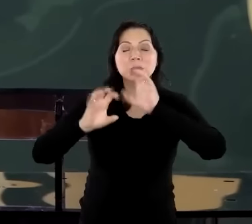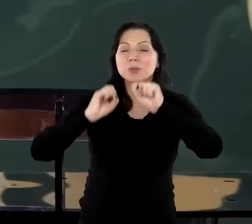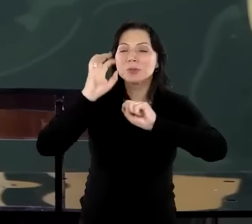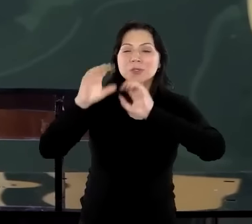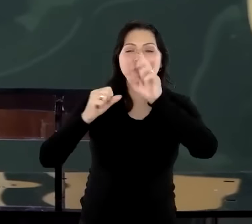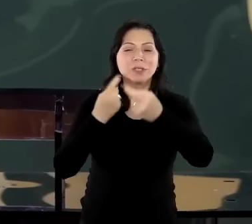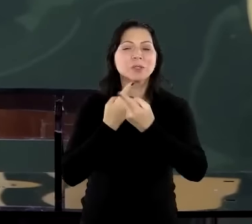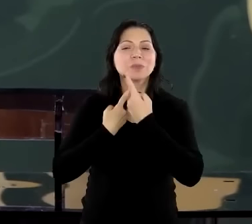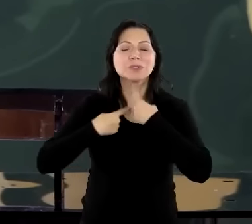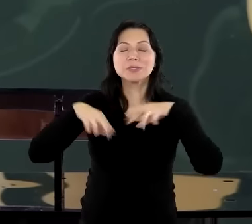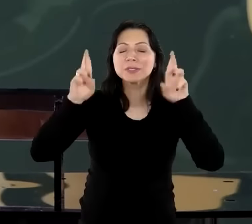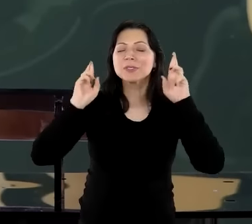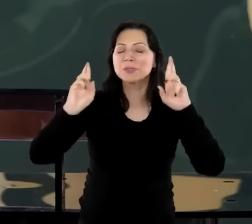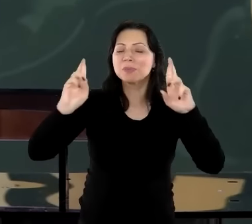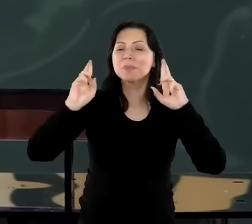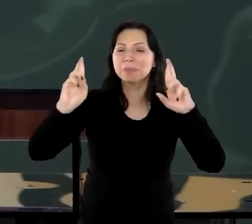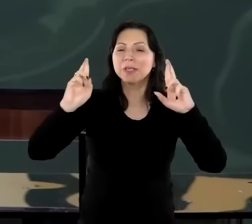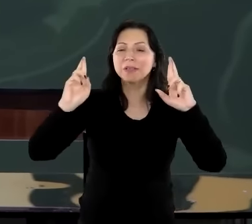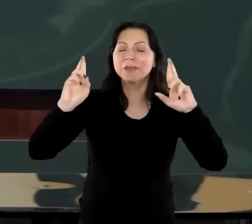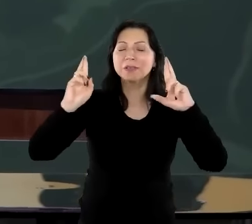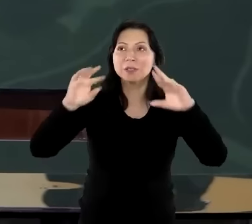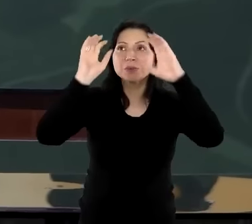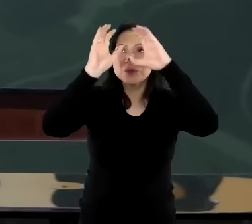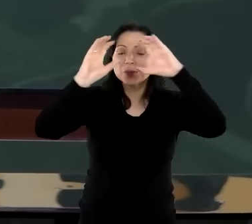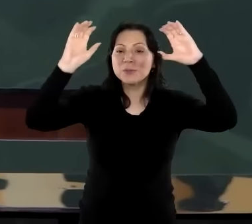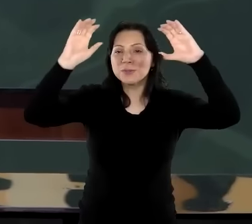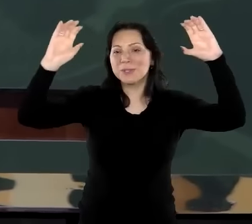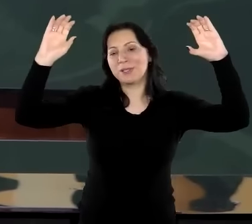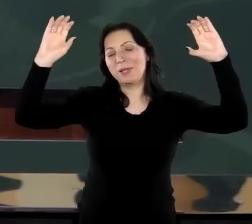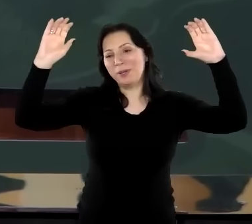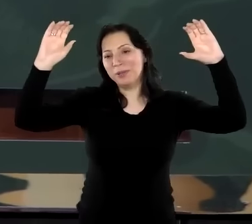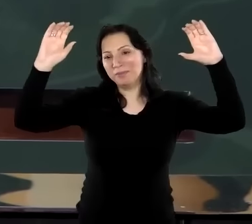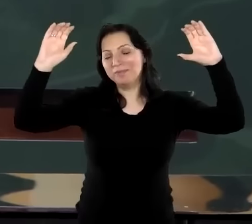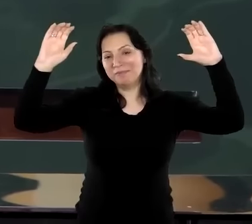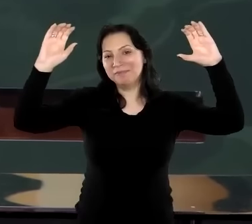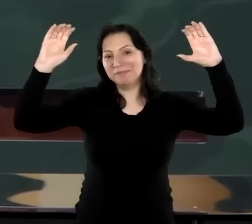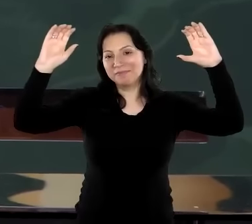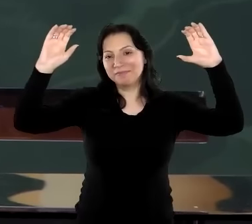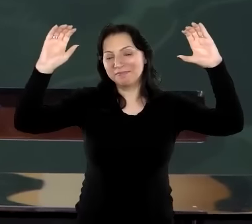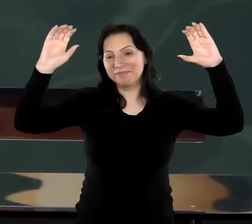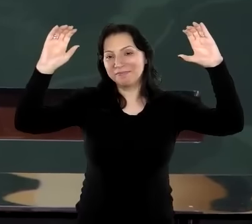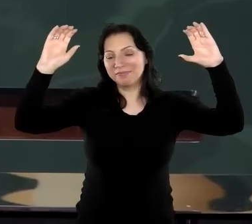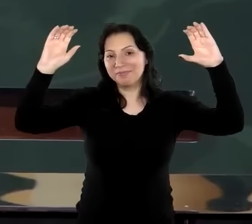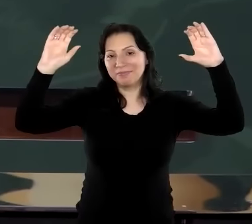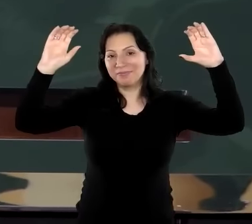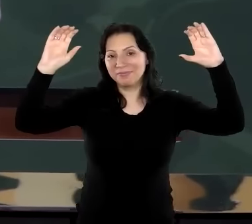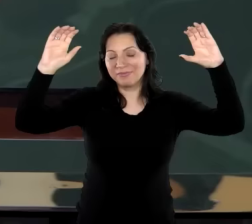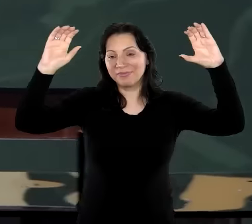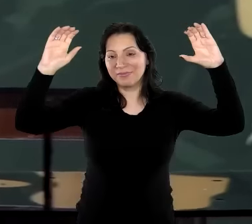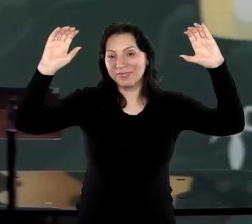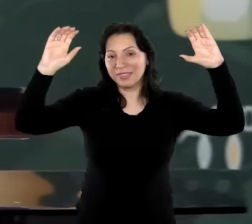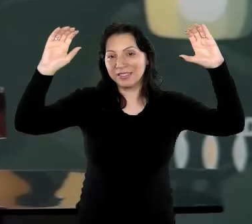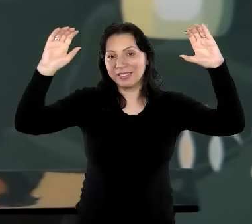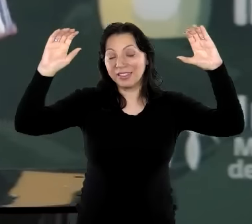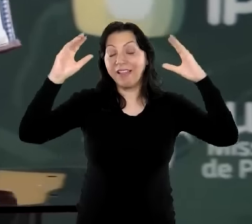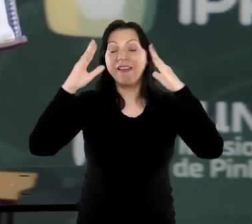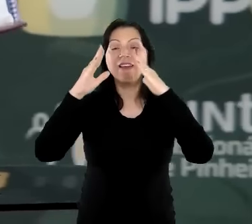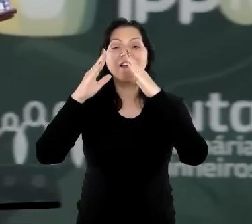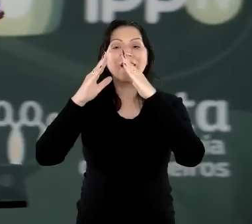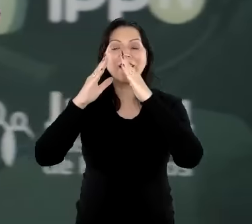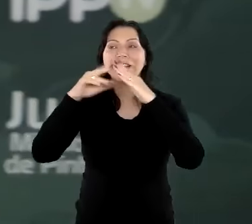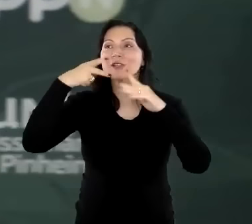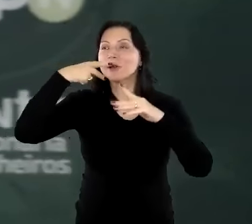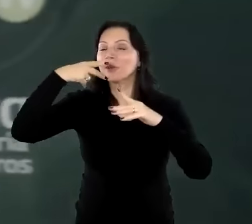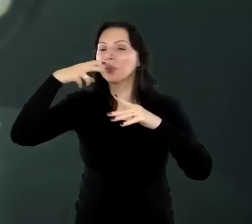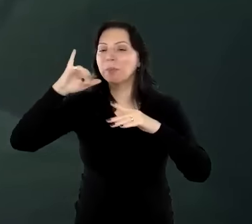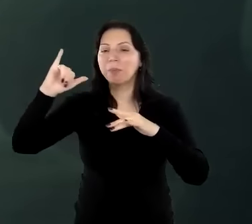buscamos essa cidade que há de vir. Ele está falando de quê? Ele está falando da Nova Jerusalém, ele está falando do céu, ele está falando do paraíso, ele está falando da casa do Pai, ele